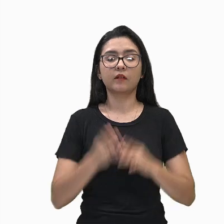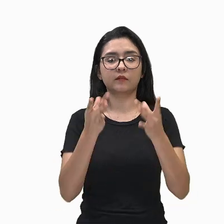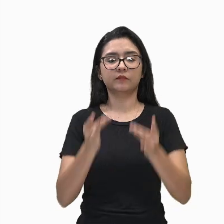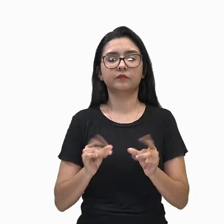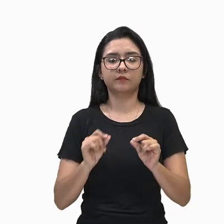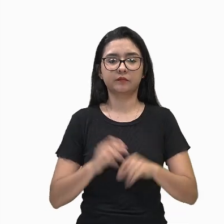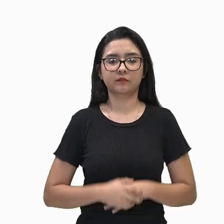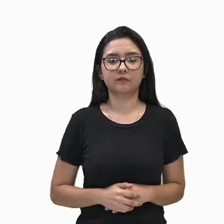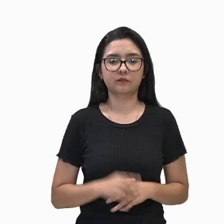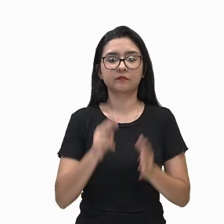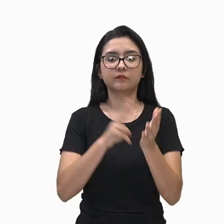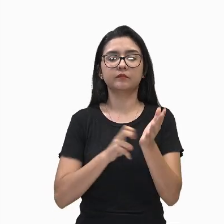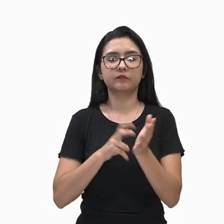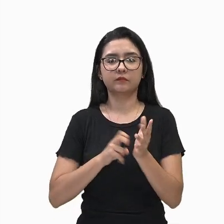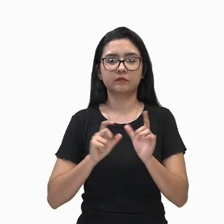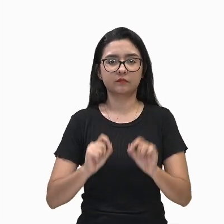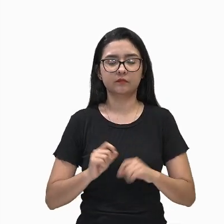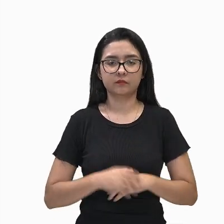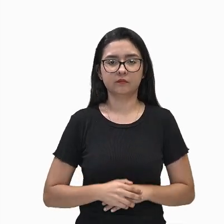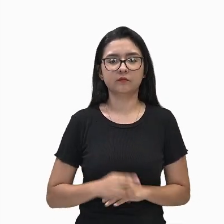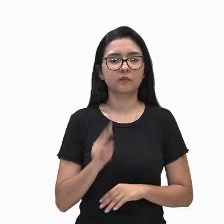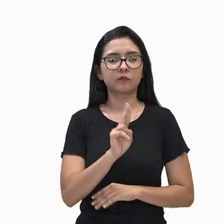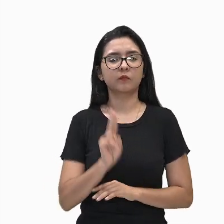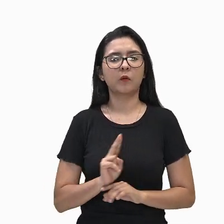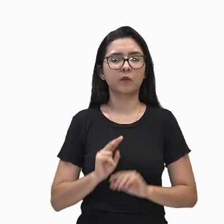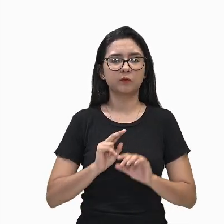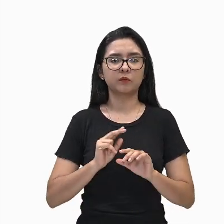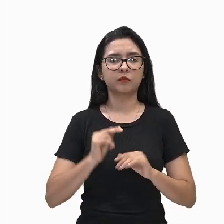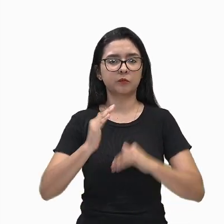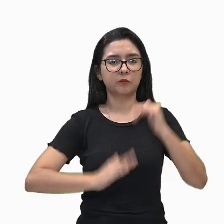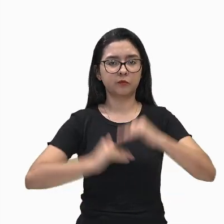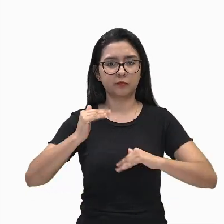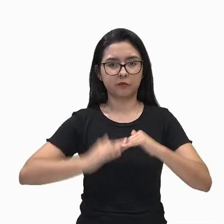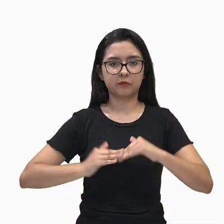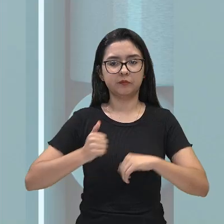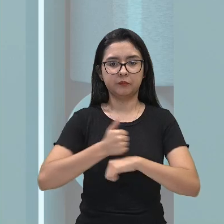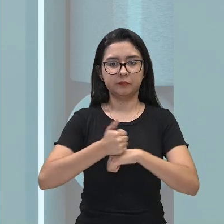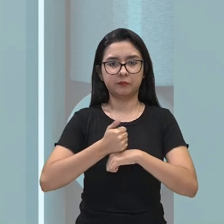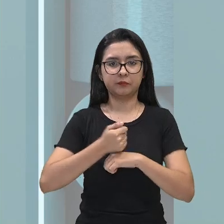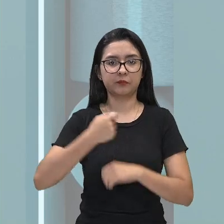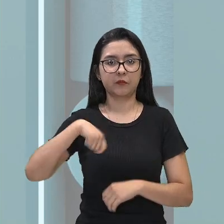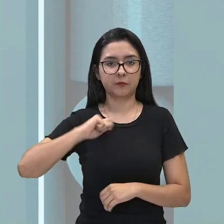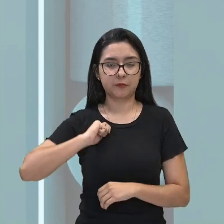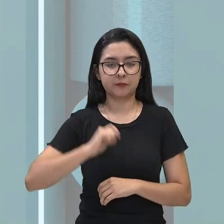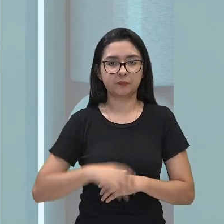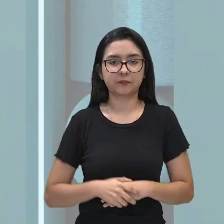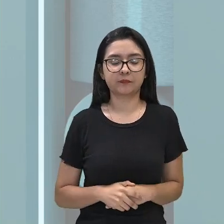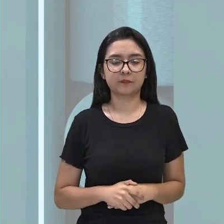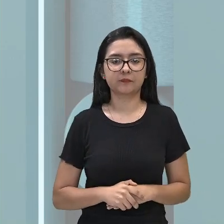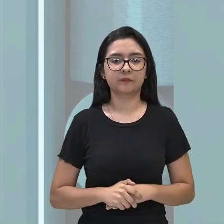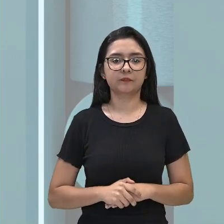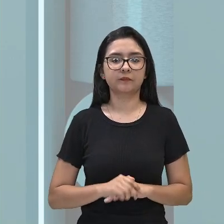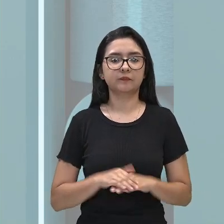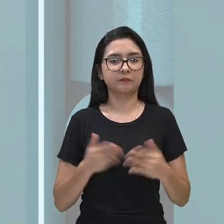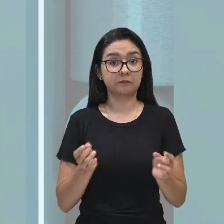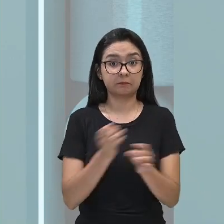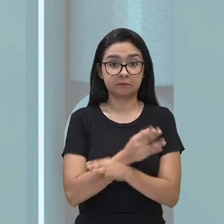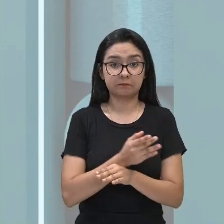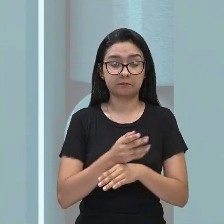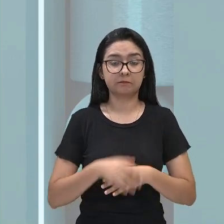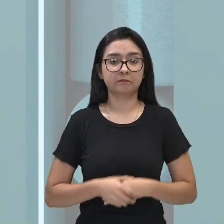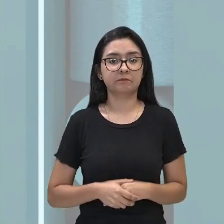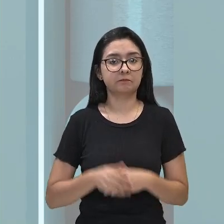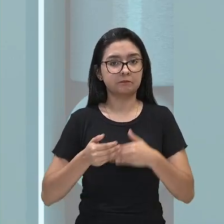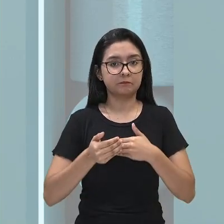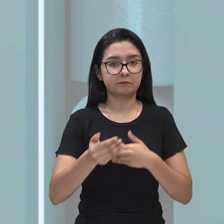detalhamento, vocabulário referente às profissões em espanhol. Então, listos para aprender?